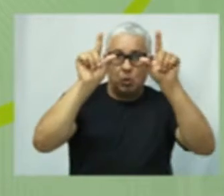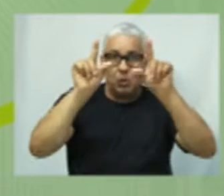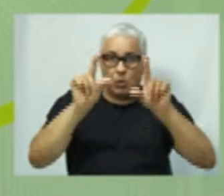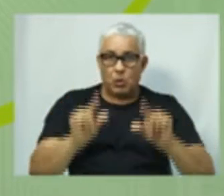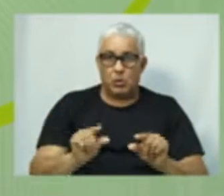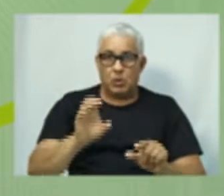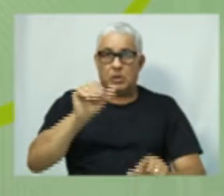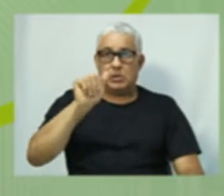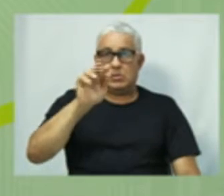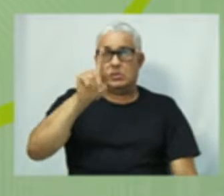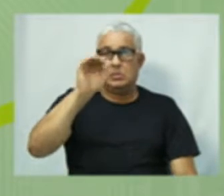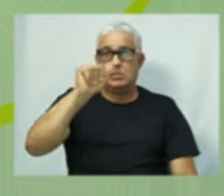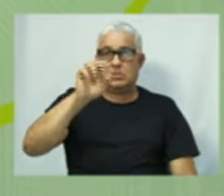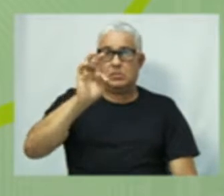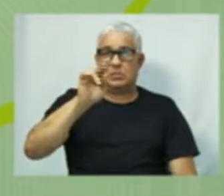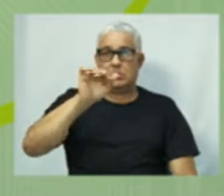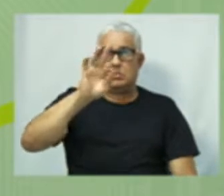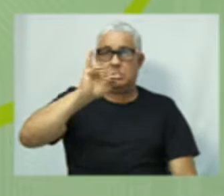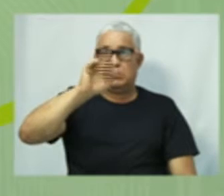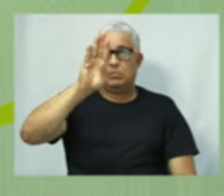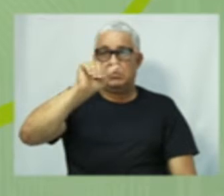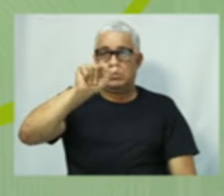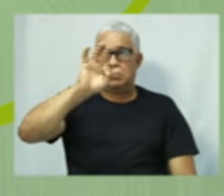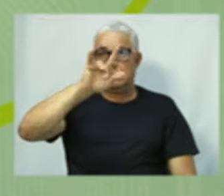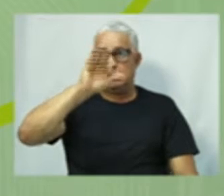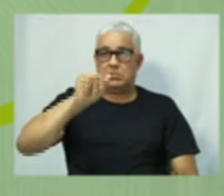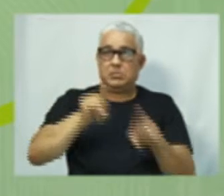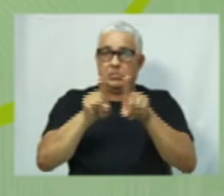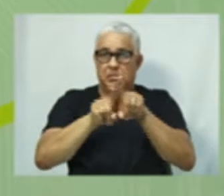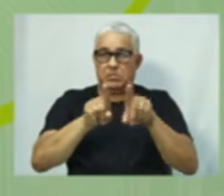carga tributária e, consequentemente,